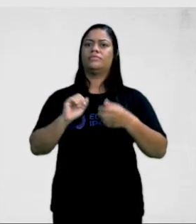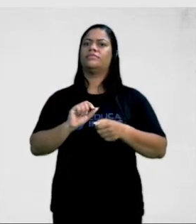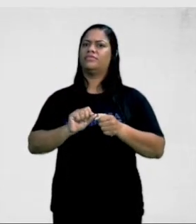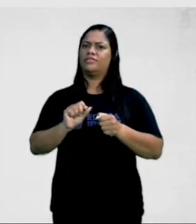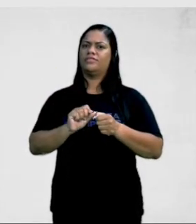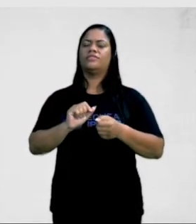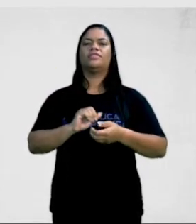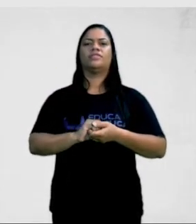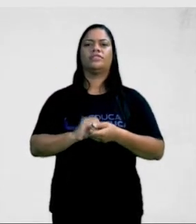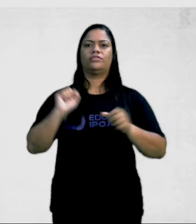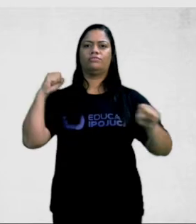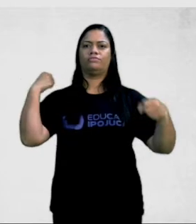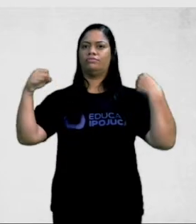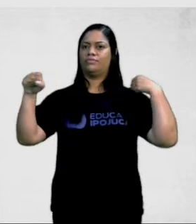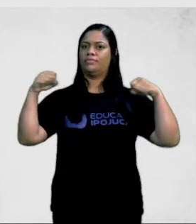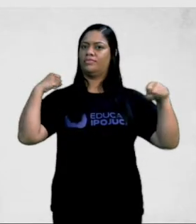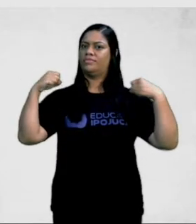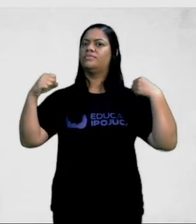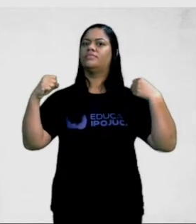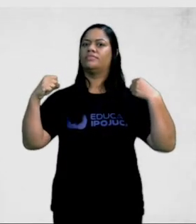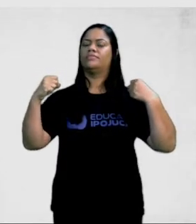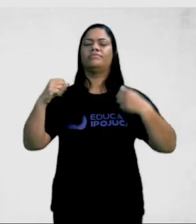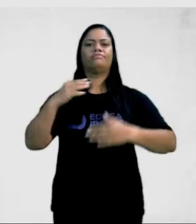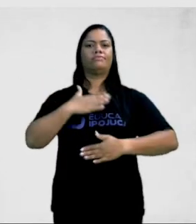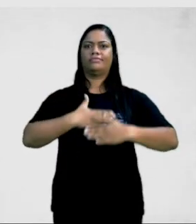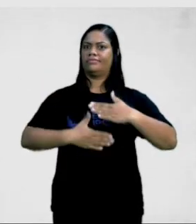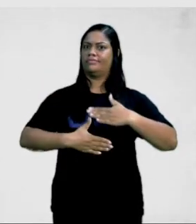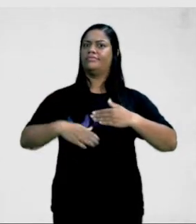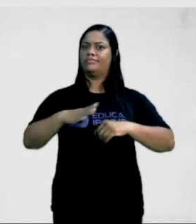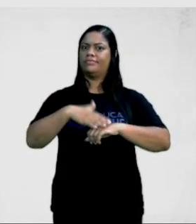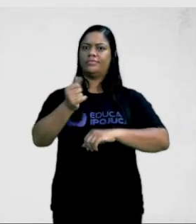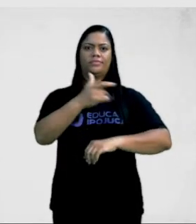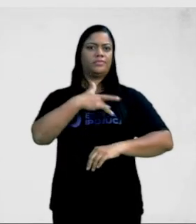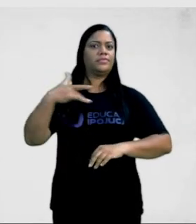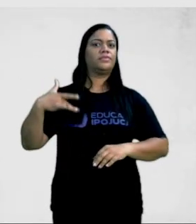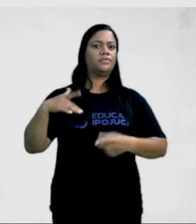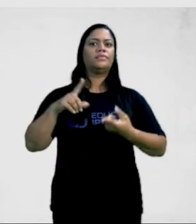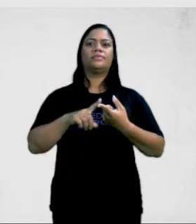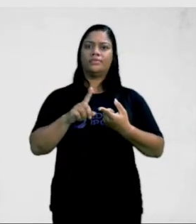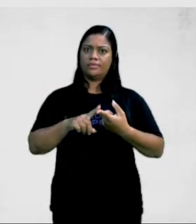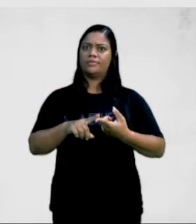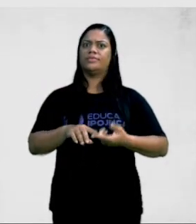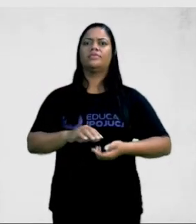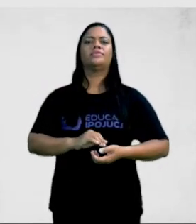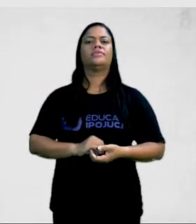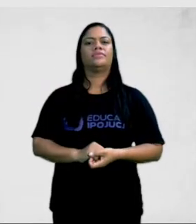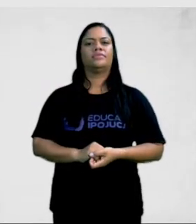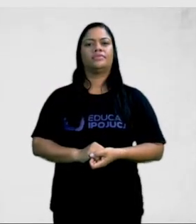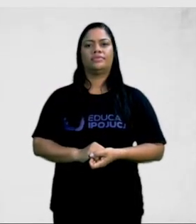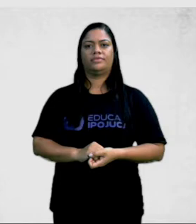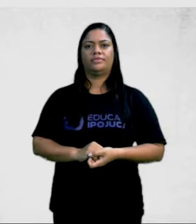gente faz também buscando saúde, melhora de condicionamento físico, né? Porque a